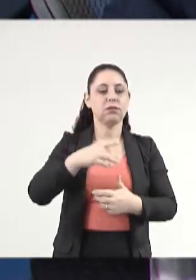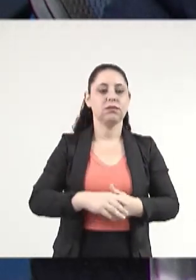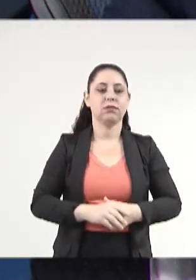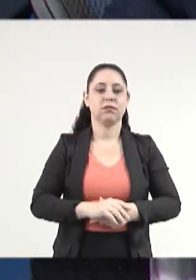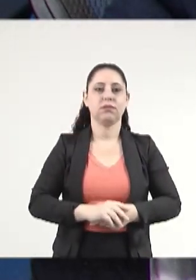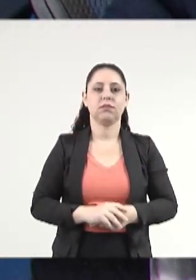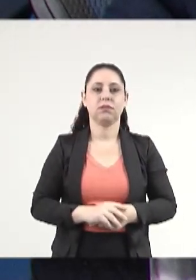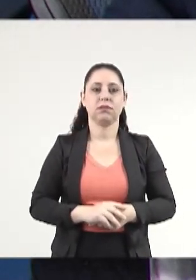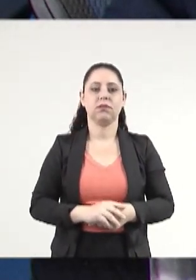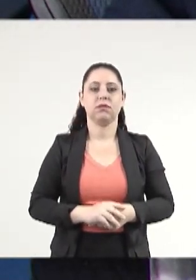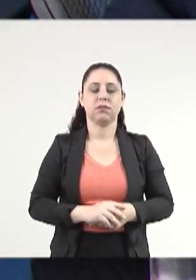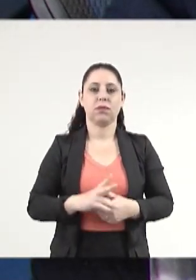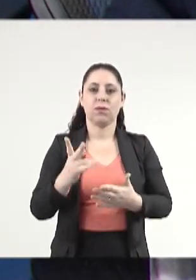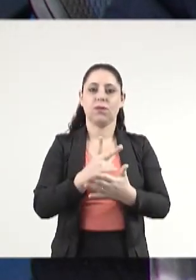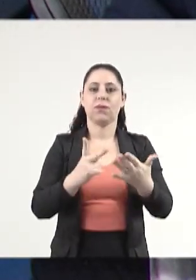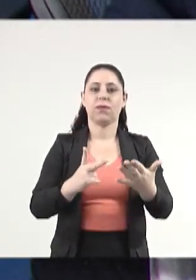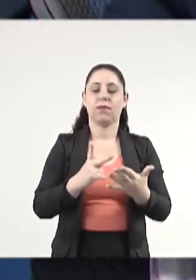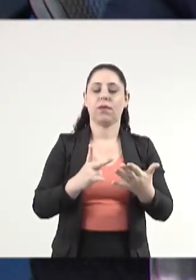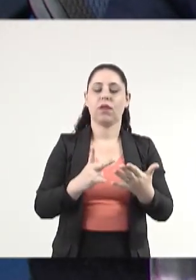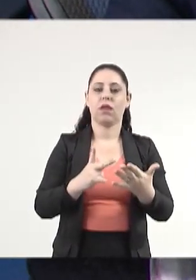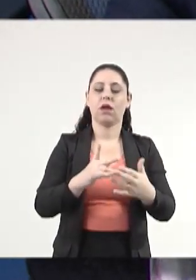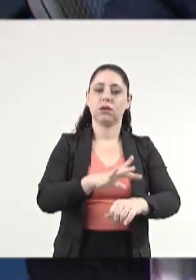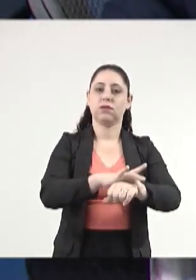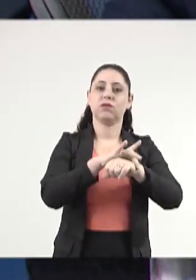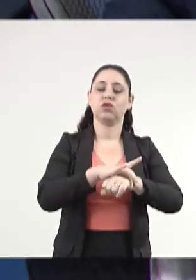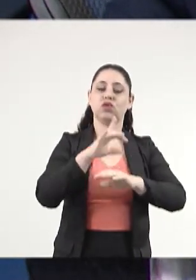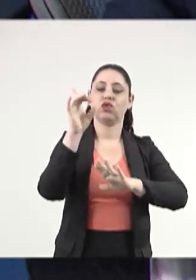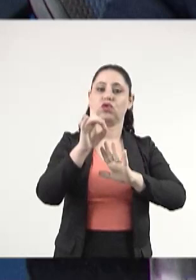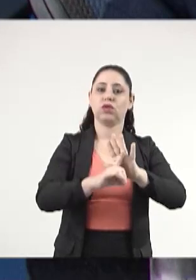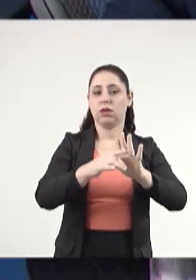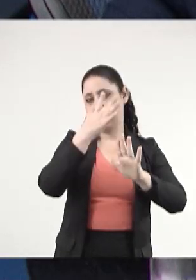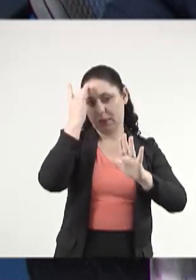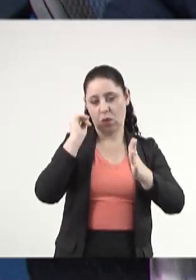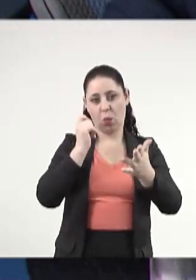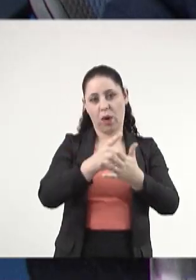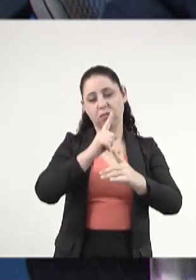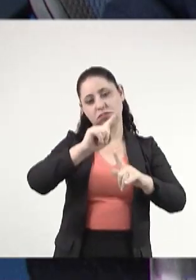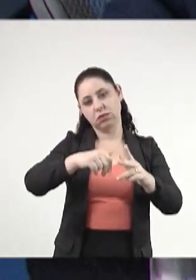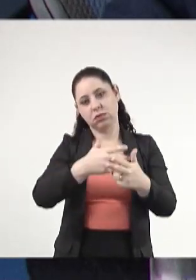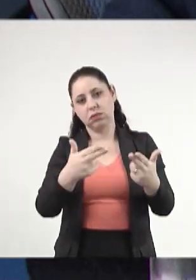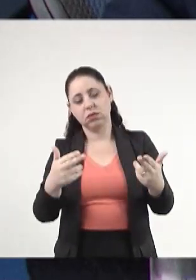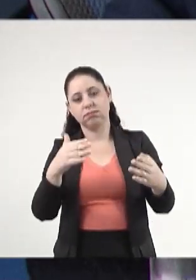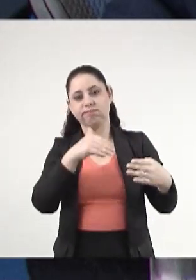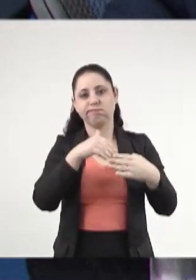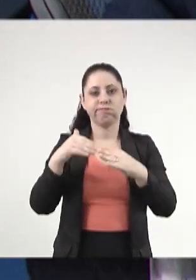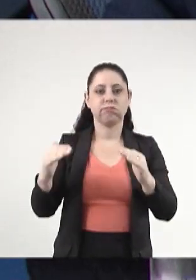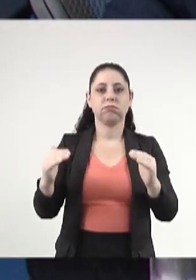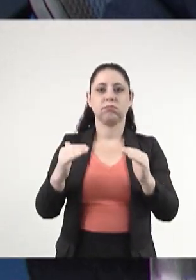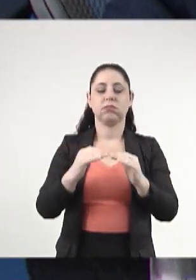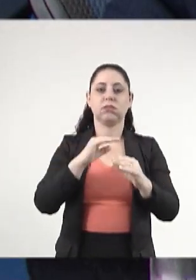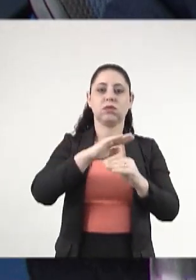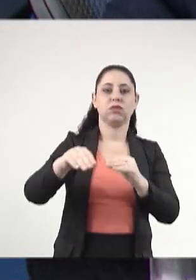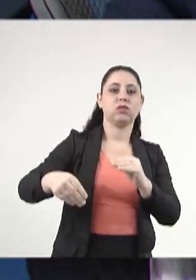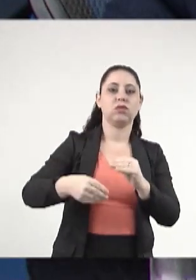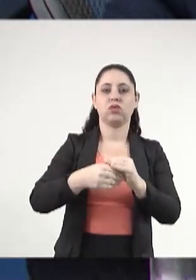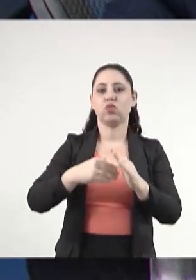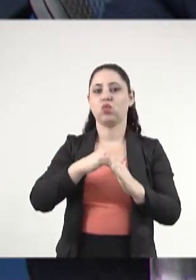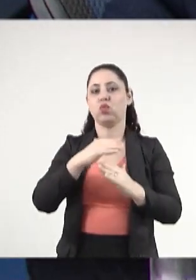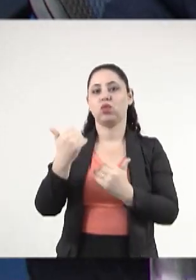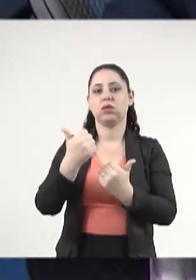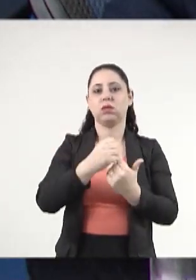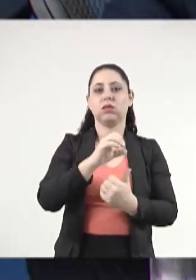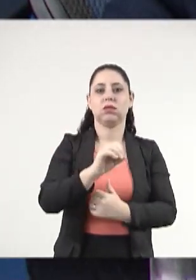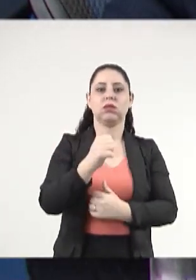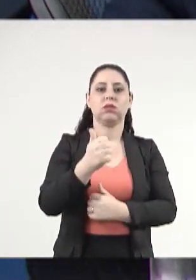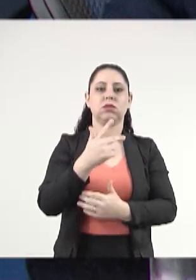Jane. O parecer da Comissão de Defesa do Direito do Consumidor foi favorável por unanimidade ao projeto e à emenda substitutiva integral